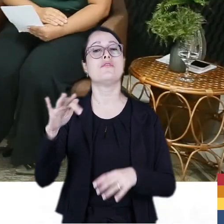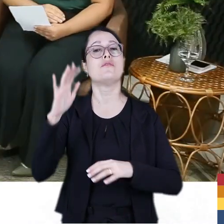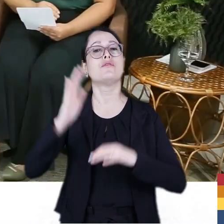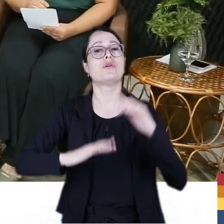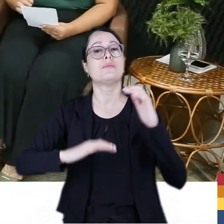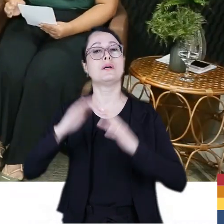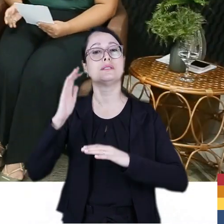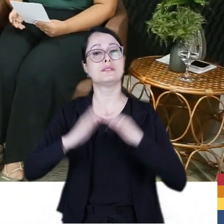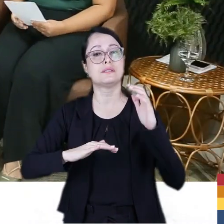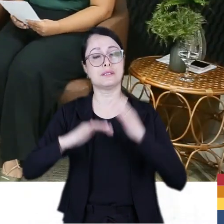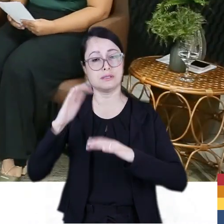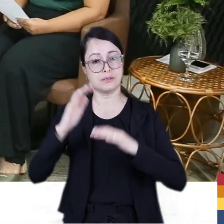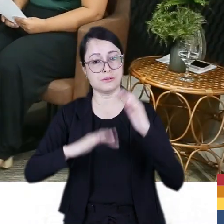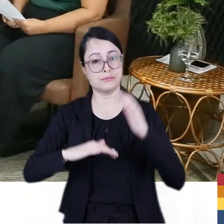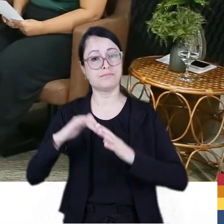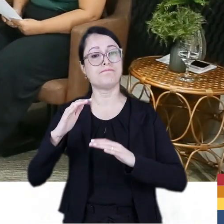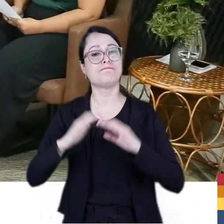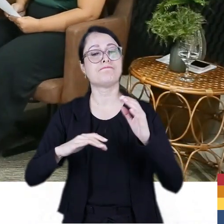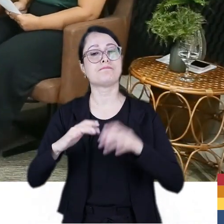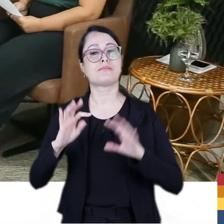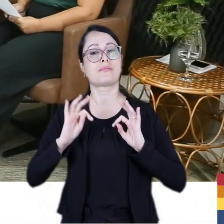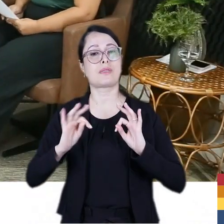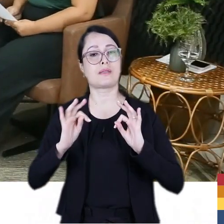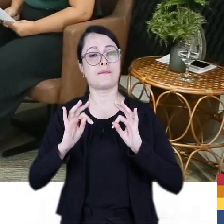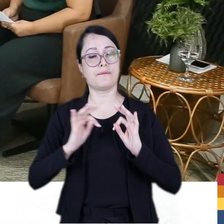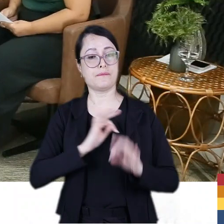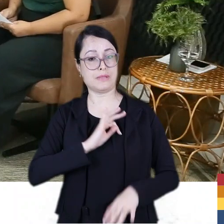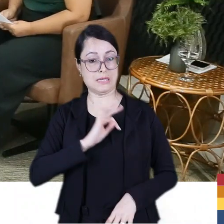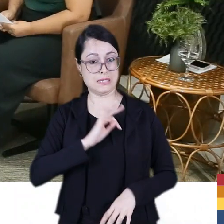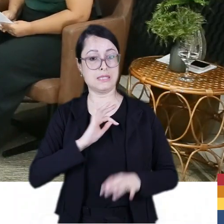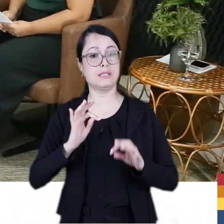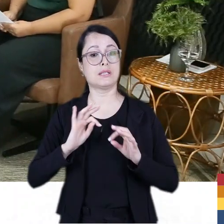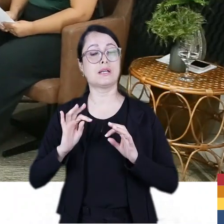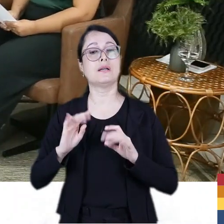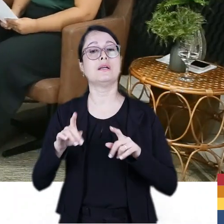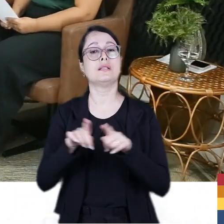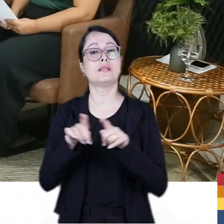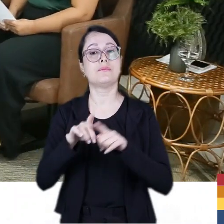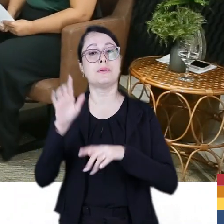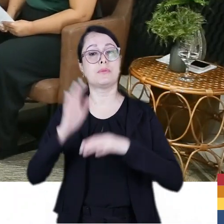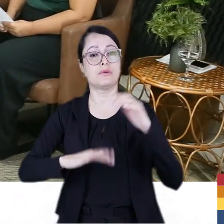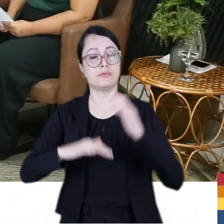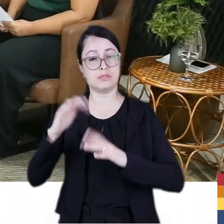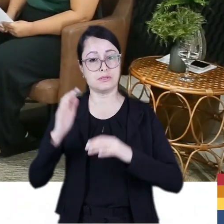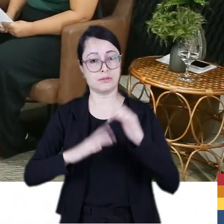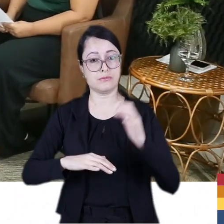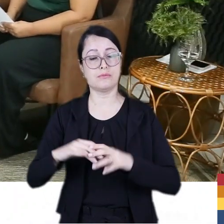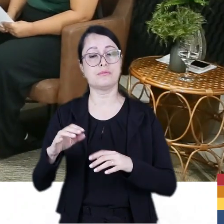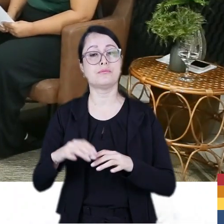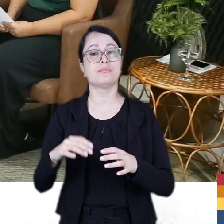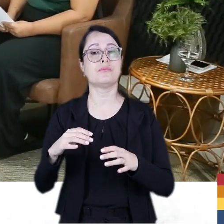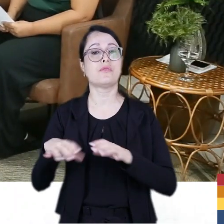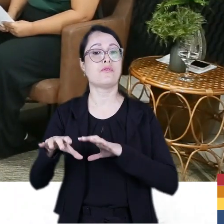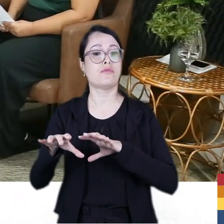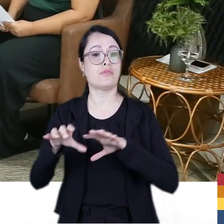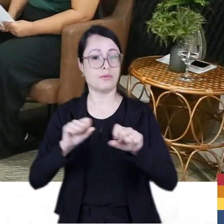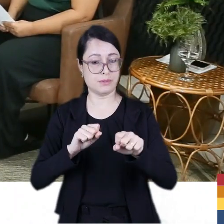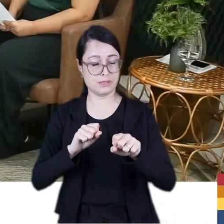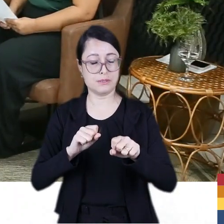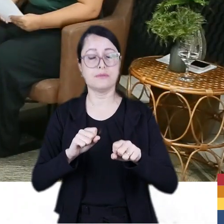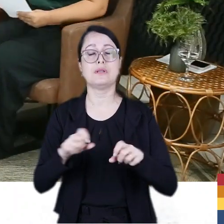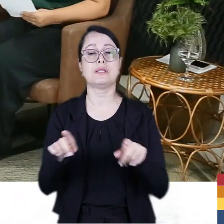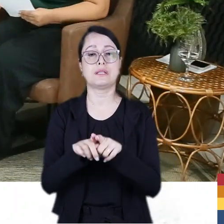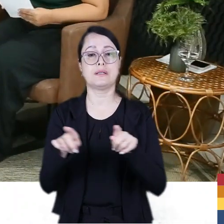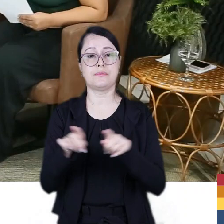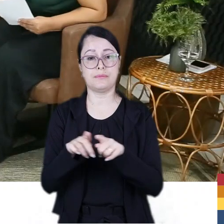Bom, eu agradeço, professora Adelaide, né, olá, professora Patrícia, também, é um prazer estar com vocês, esse momento, né, Então, olá